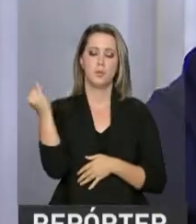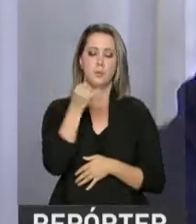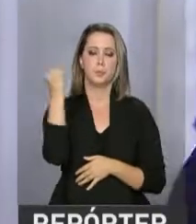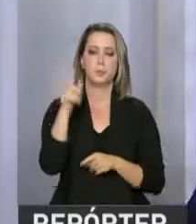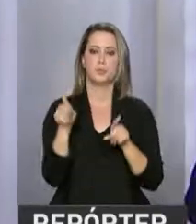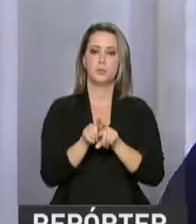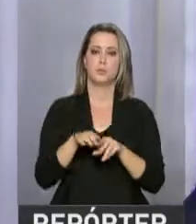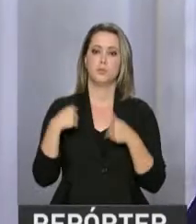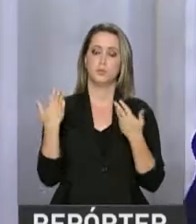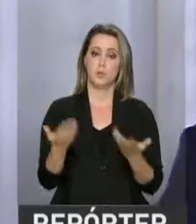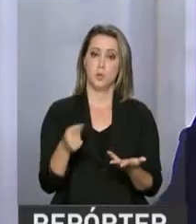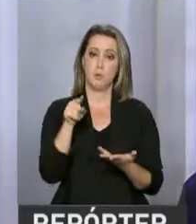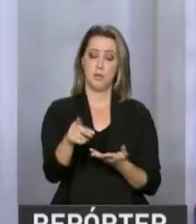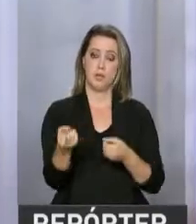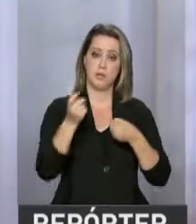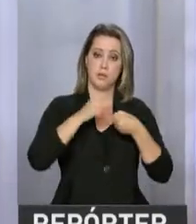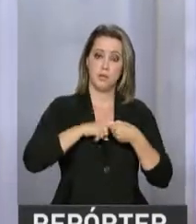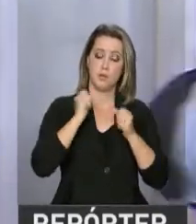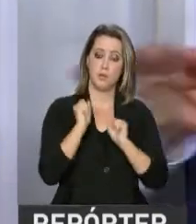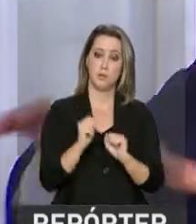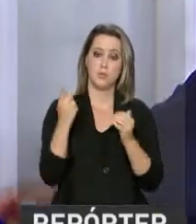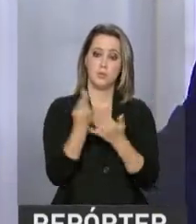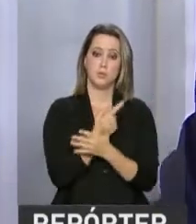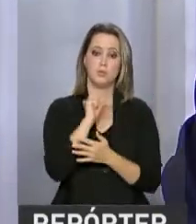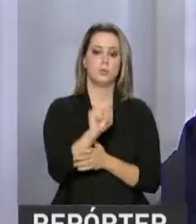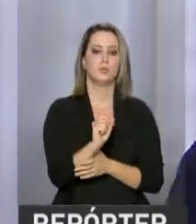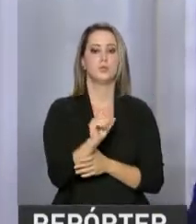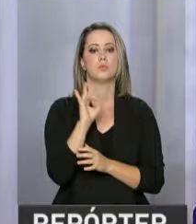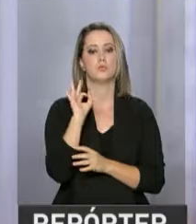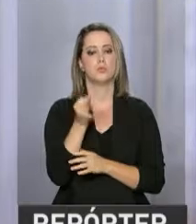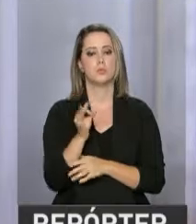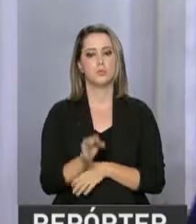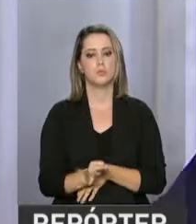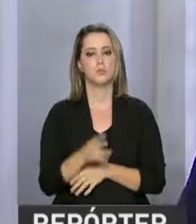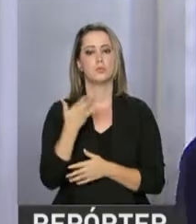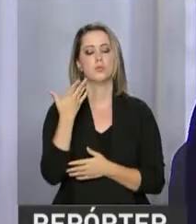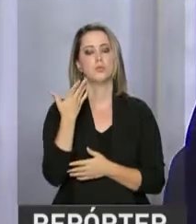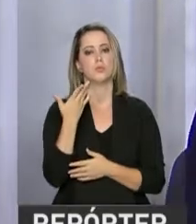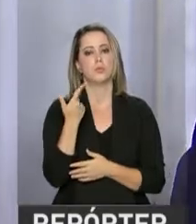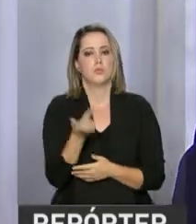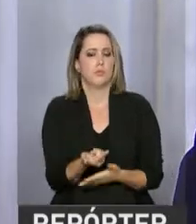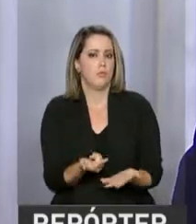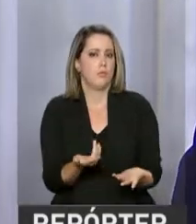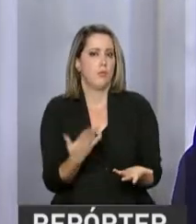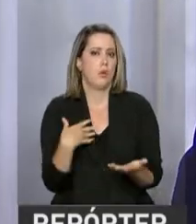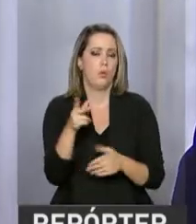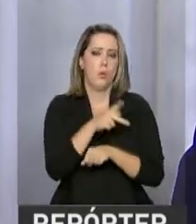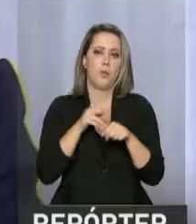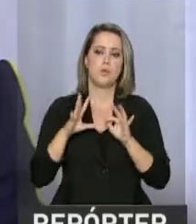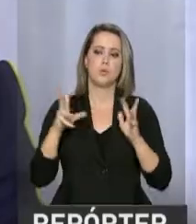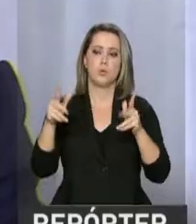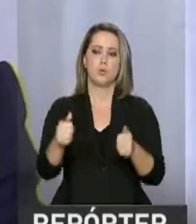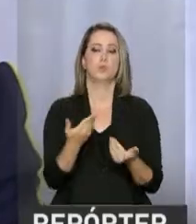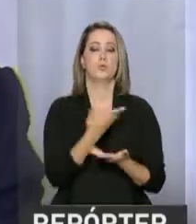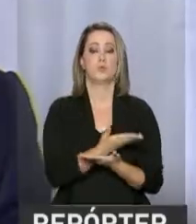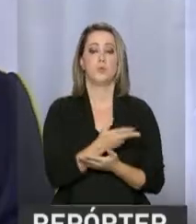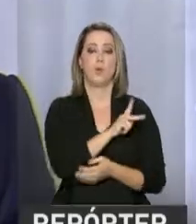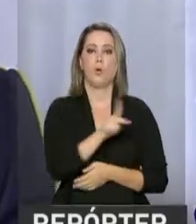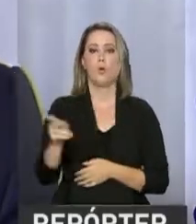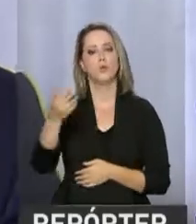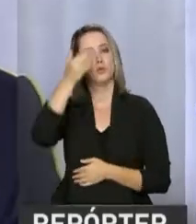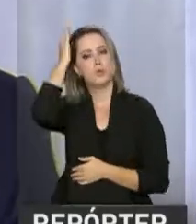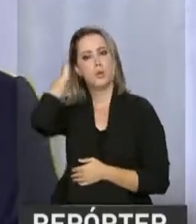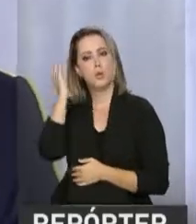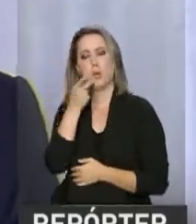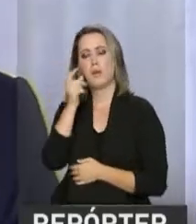é fundamental para que essa relação possa de fato se consolidar o país como um todo o presidente michel temer